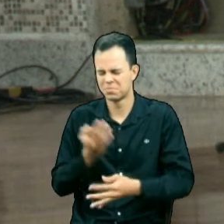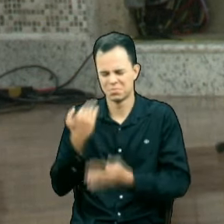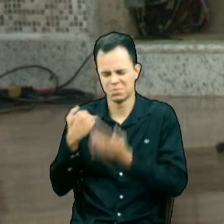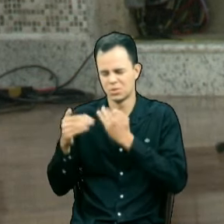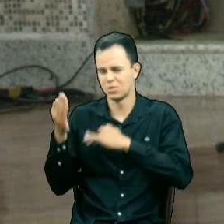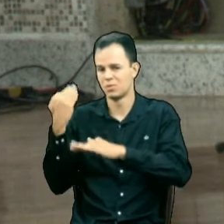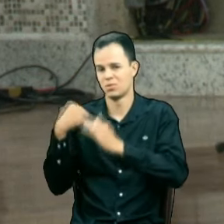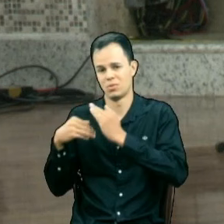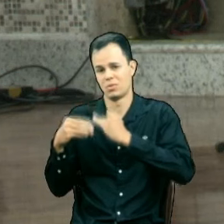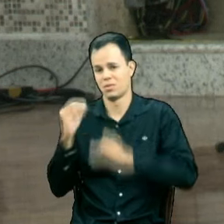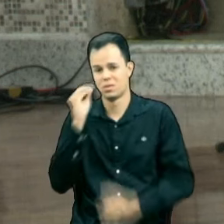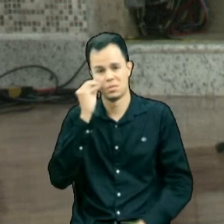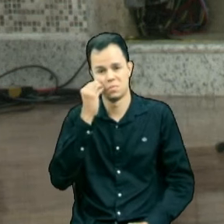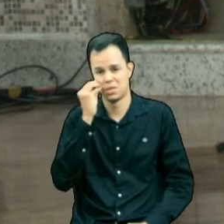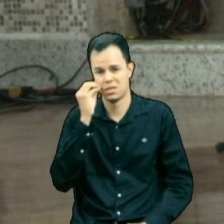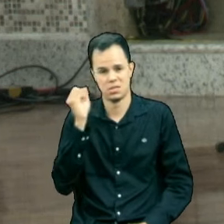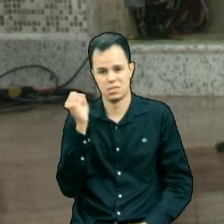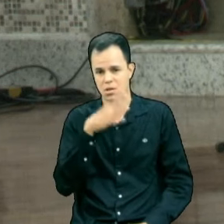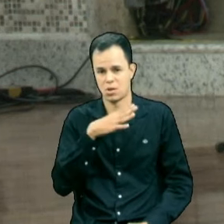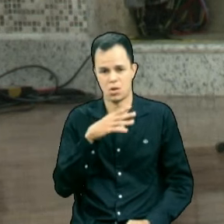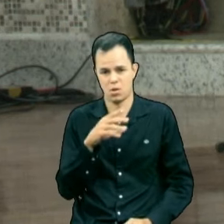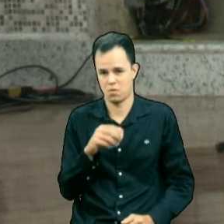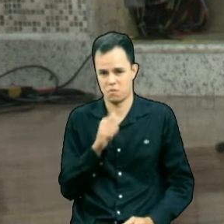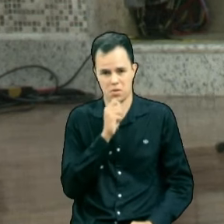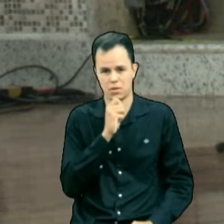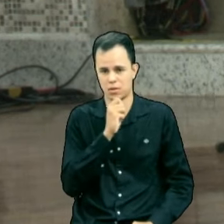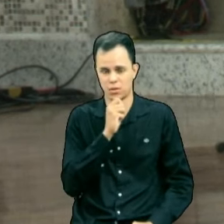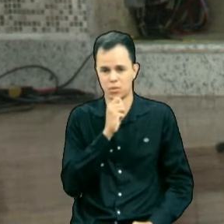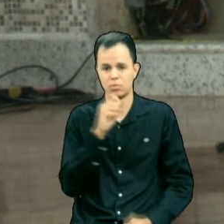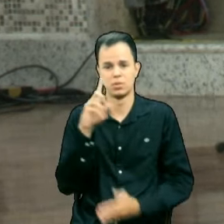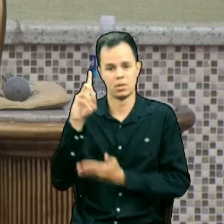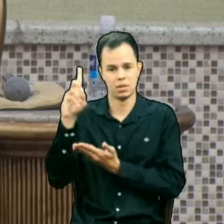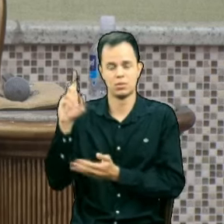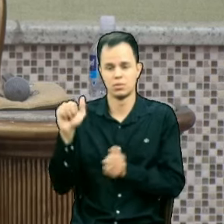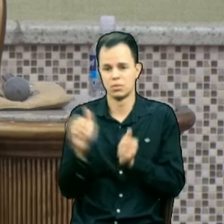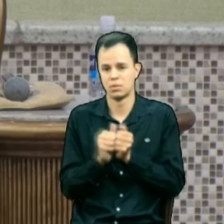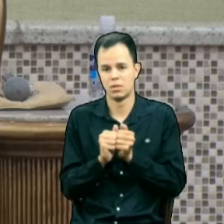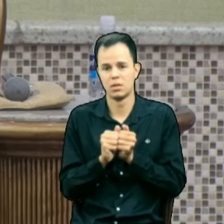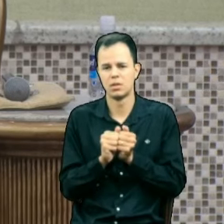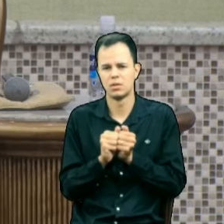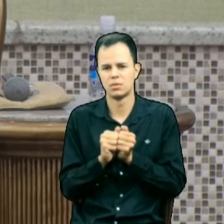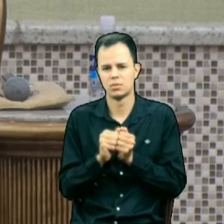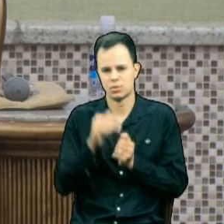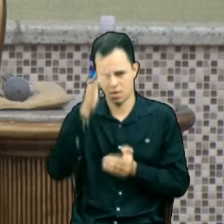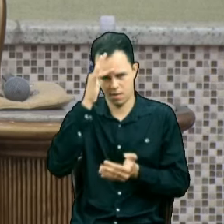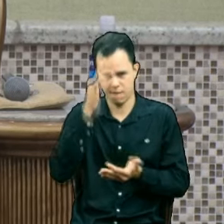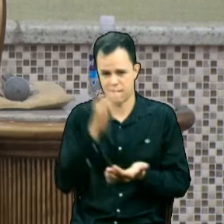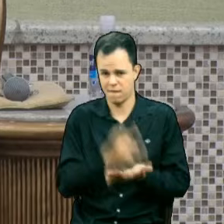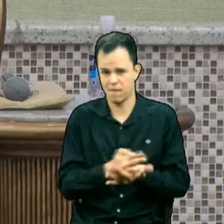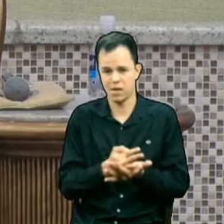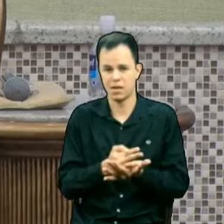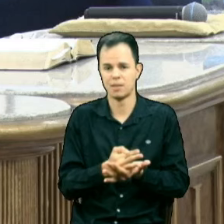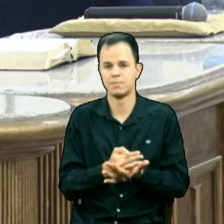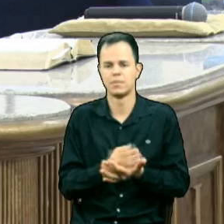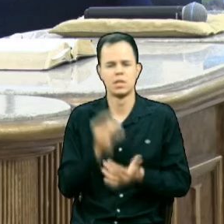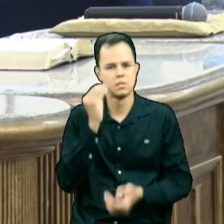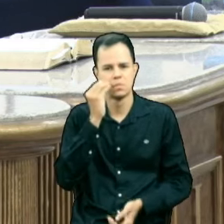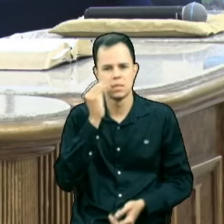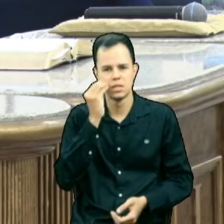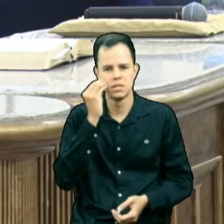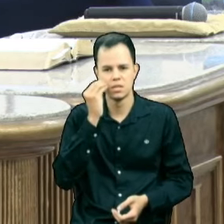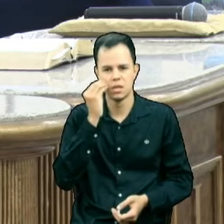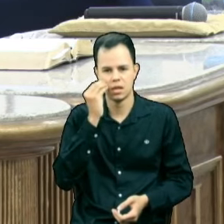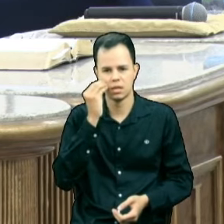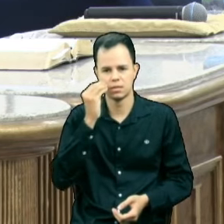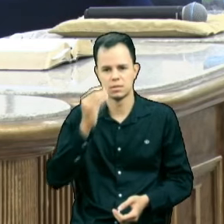experiência de salvação não porque o salvo graças a Deus nós estamos firme na fé não é nem a experiência com o batom com Espírito Santo que você